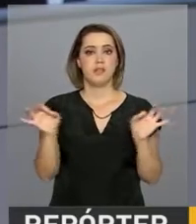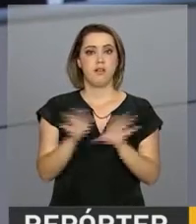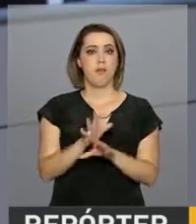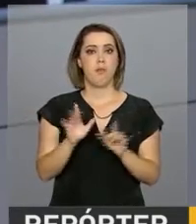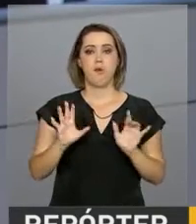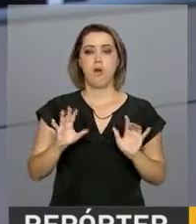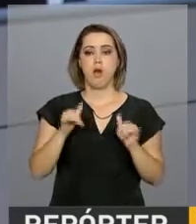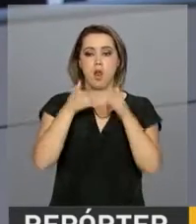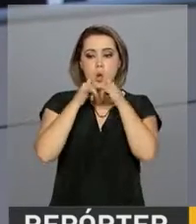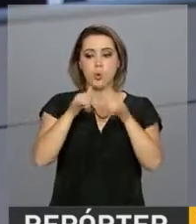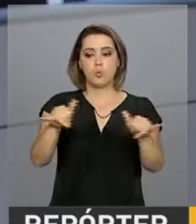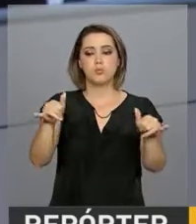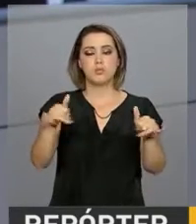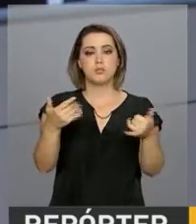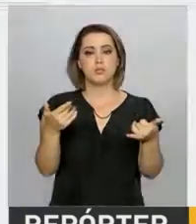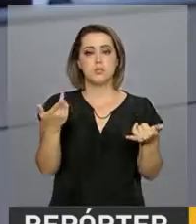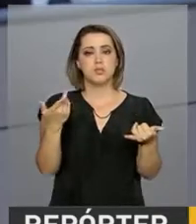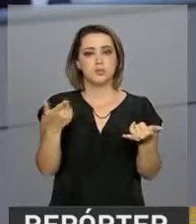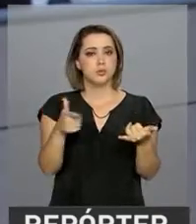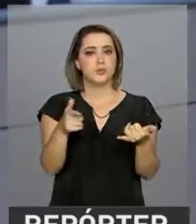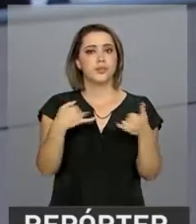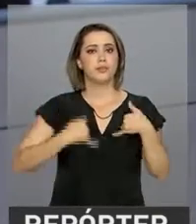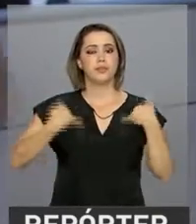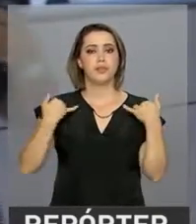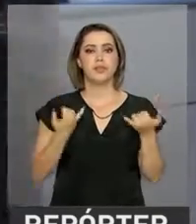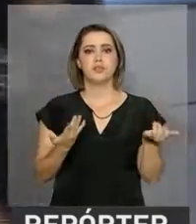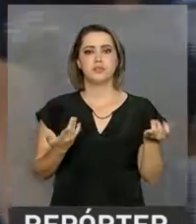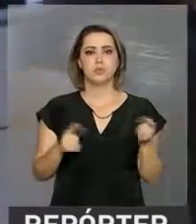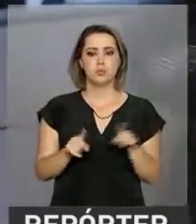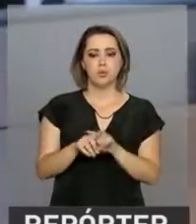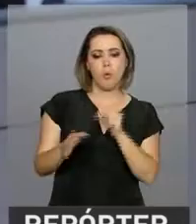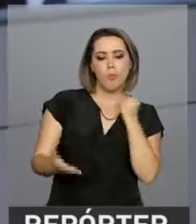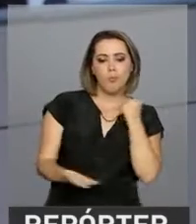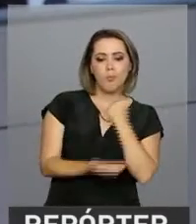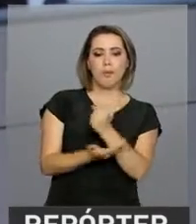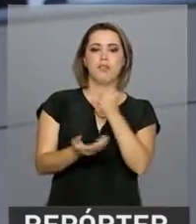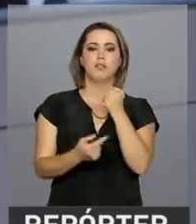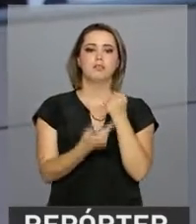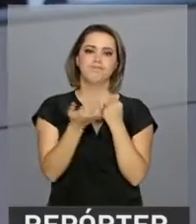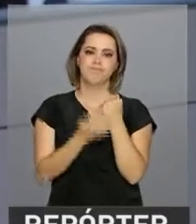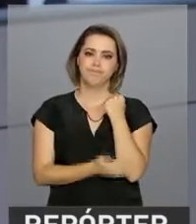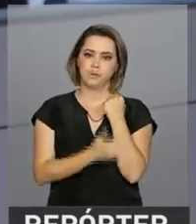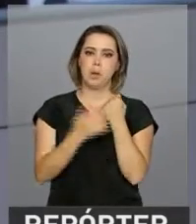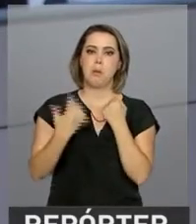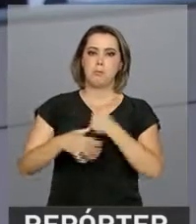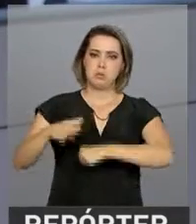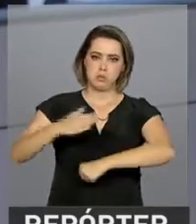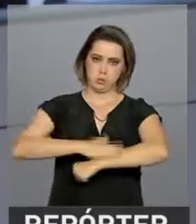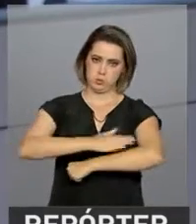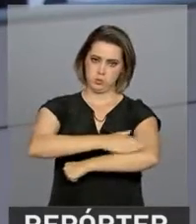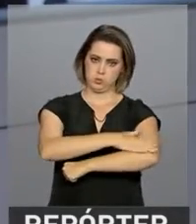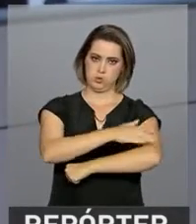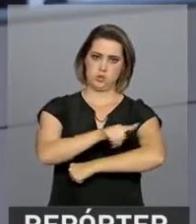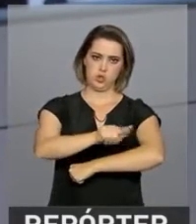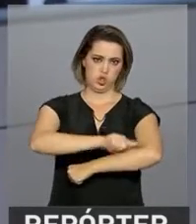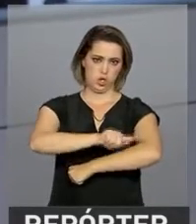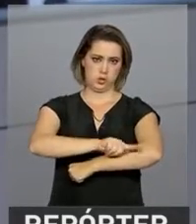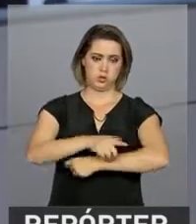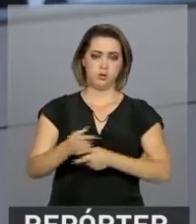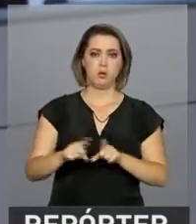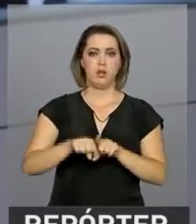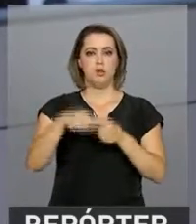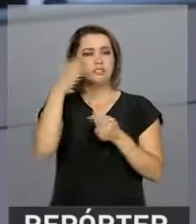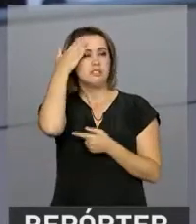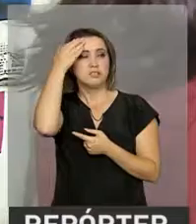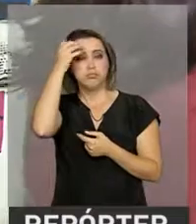não conseguiu ser realizada até o final. Um bateu o bracinho e aí luxou, teve que engessar. e a outra bateu a cabecinha e